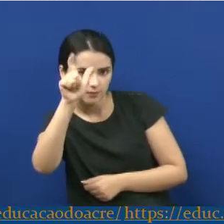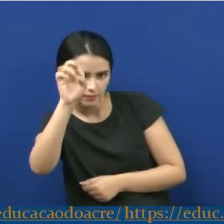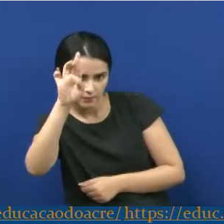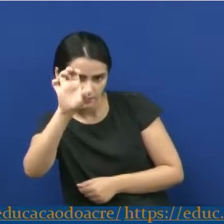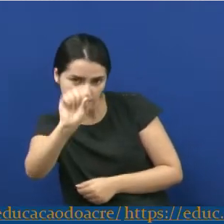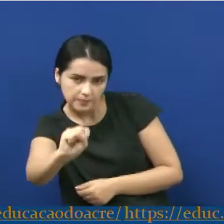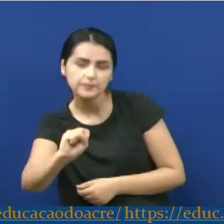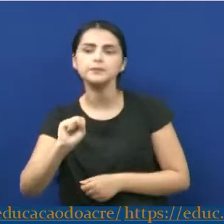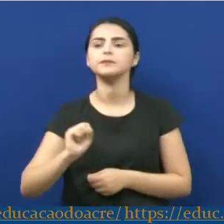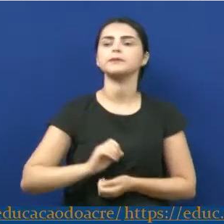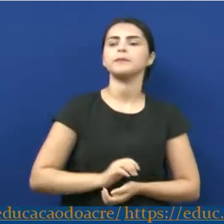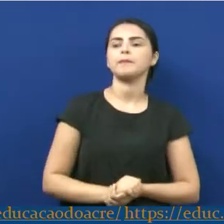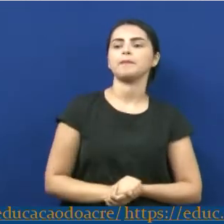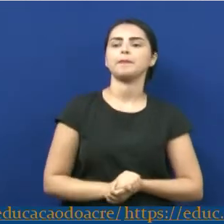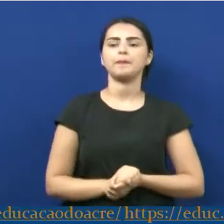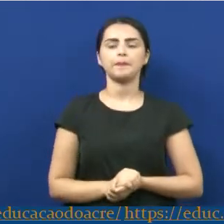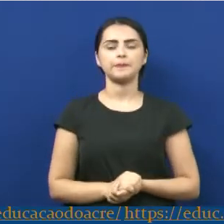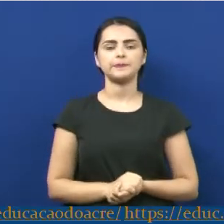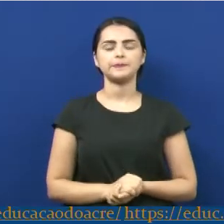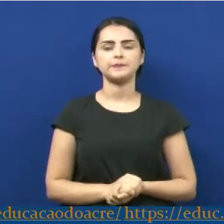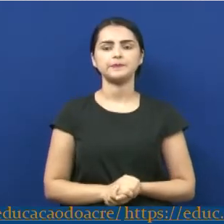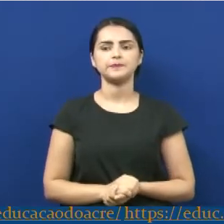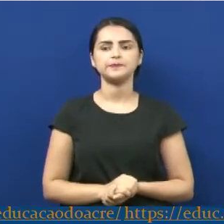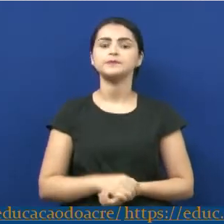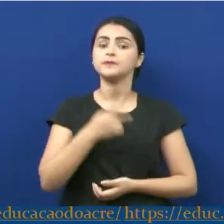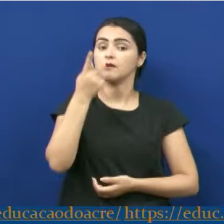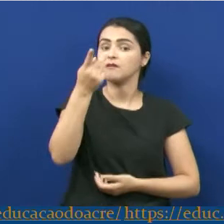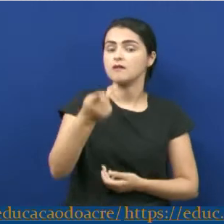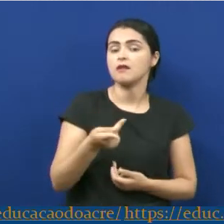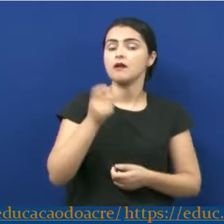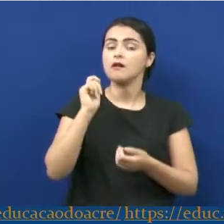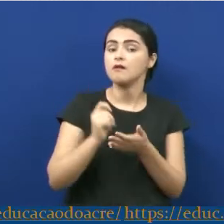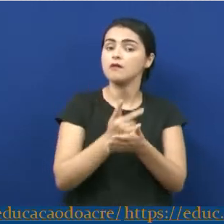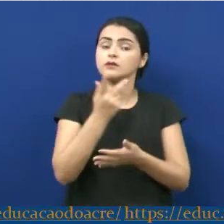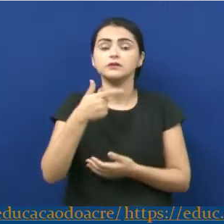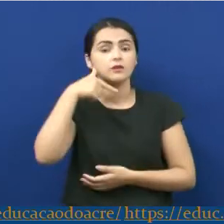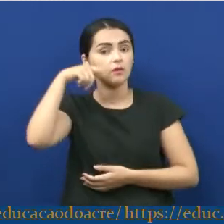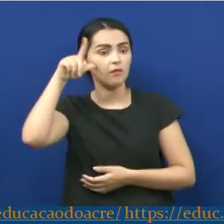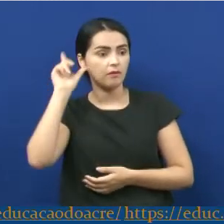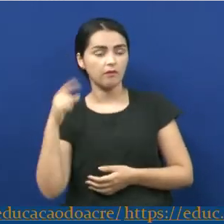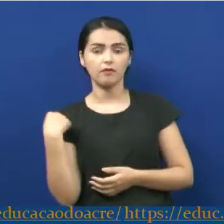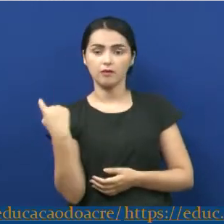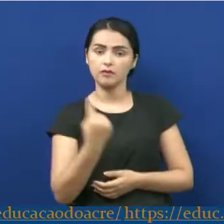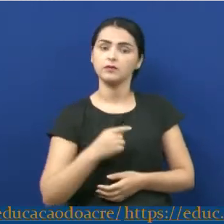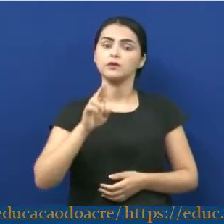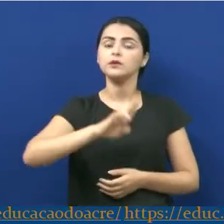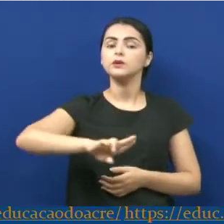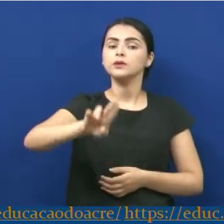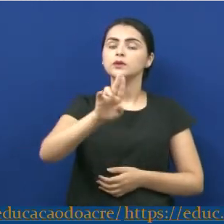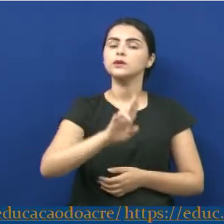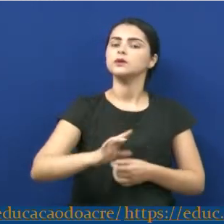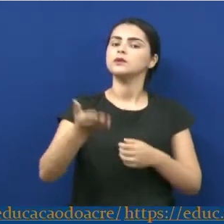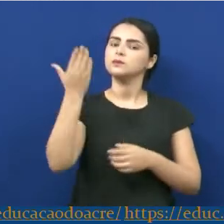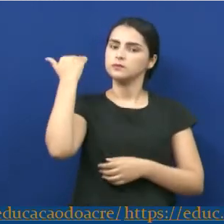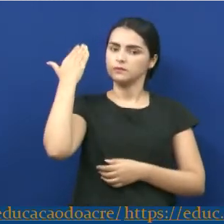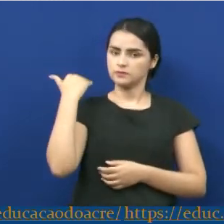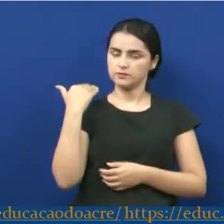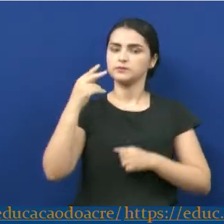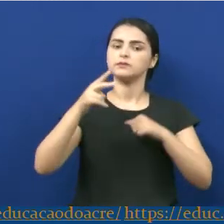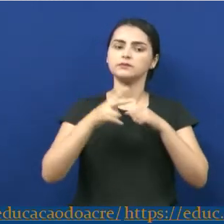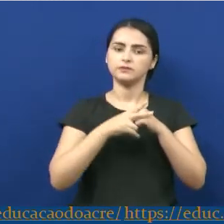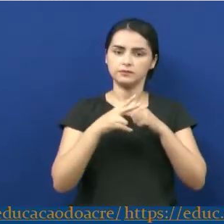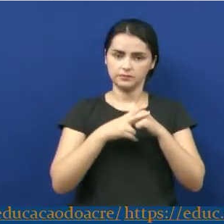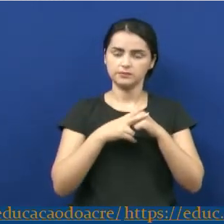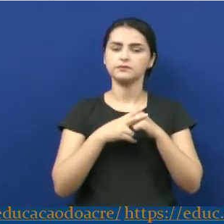happened yesterday, we use the past tense. Para falar sobre o que aconteceu ontem, nós utilizamos o passado dos